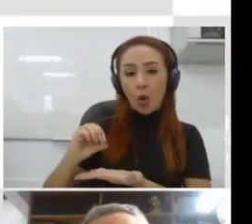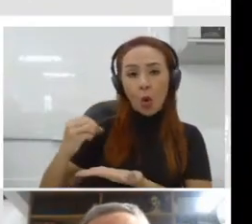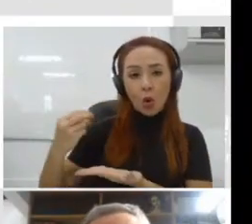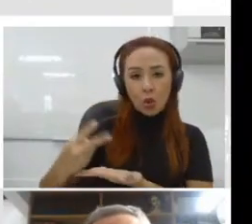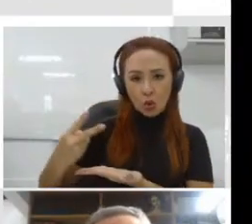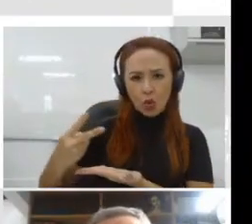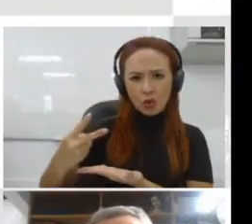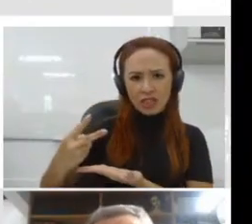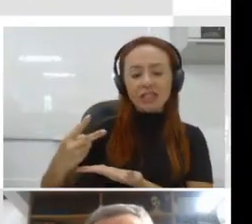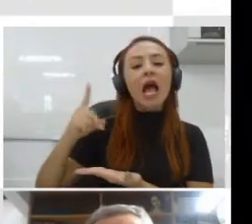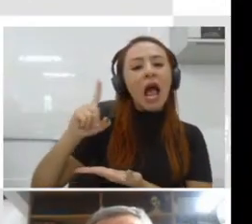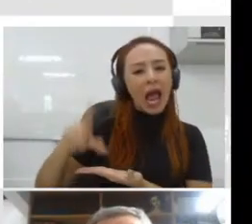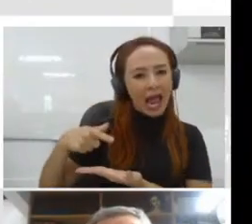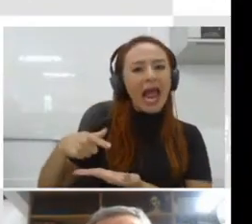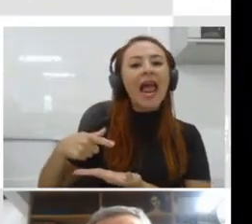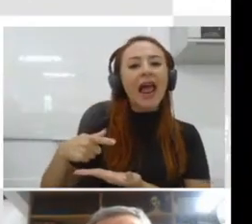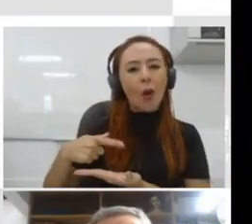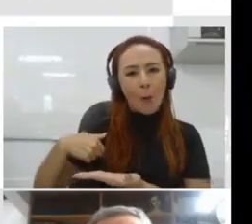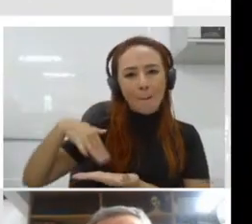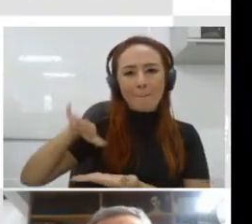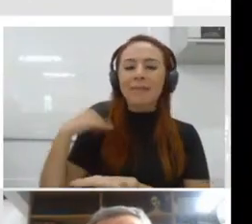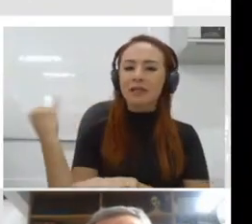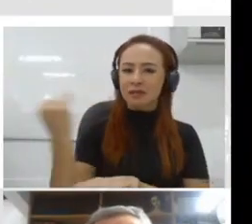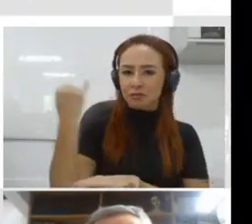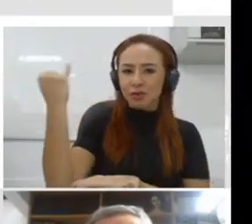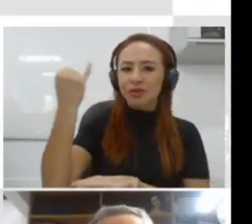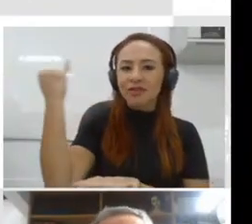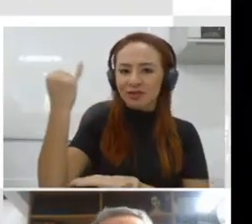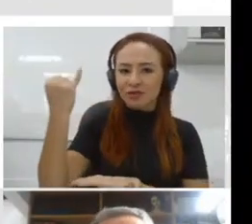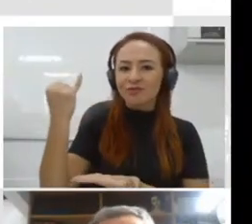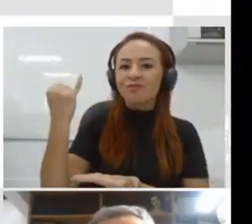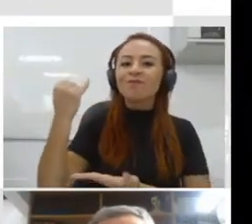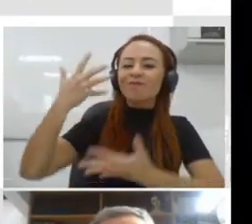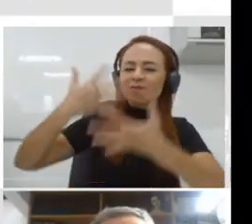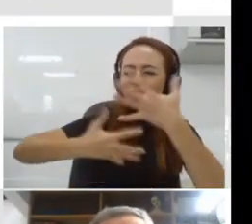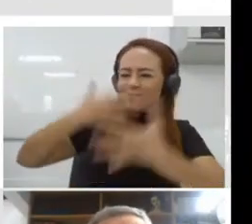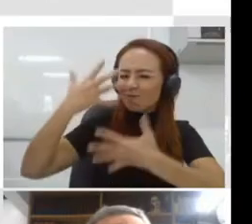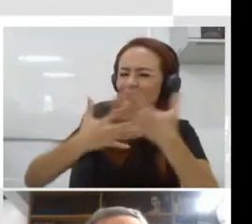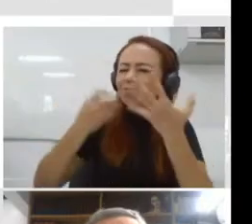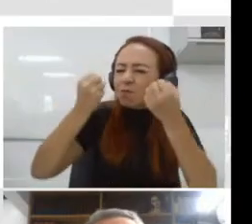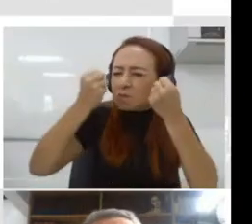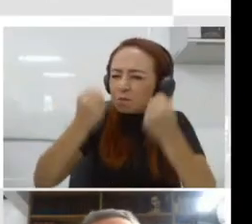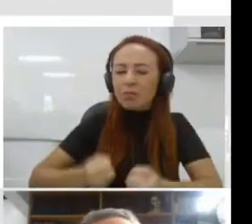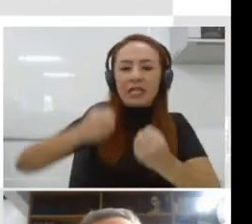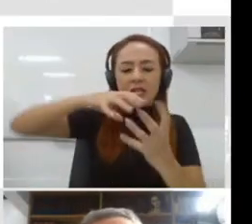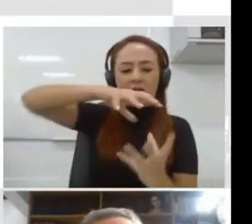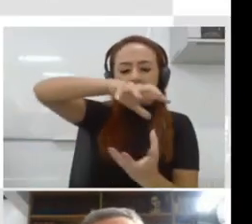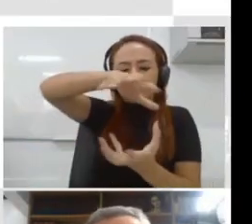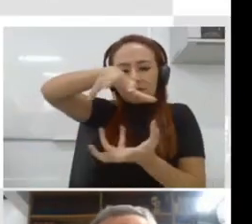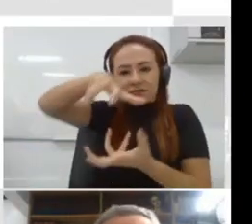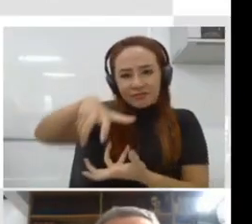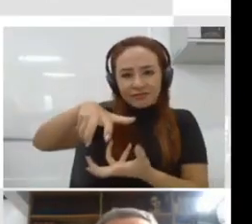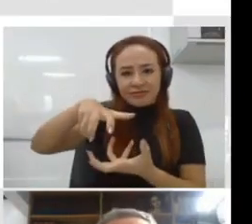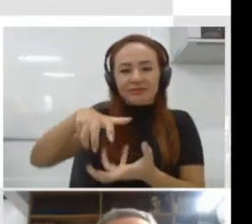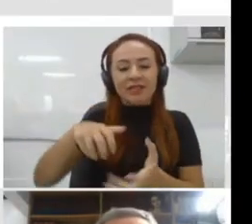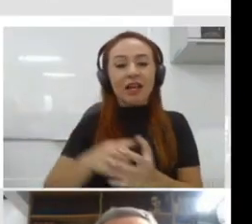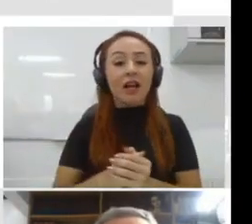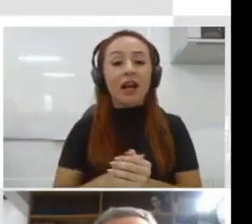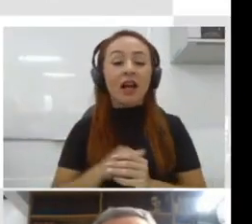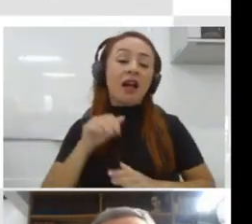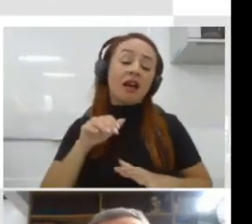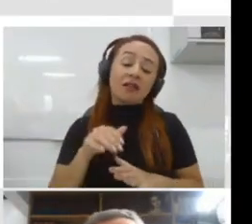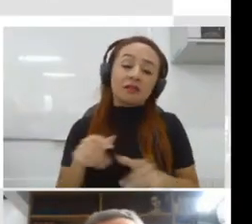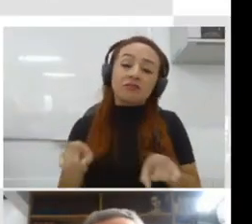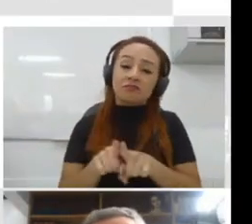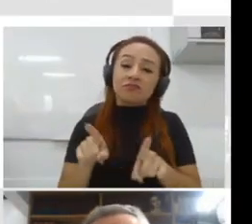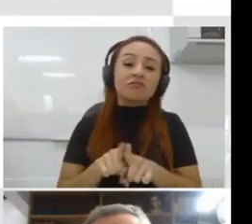gás de efeito estufa mais importante, no sentido que ele permanece longamente na atmosfera, embora ele não tenha o maior potencial de